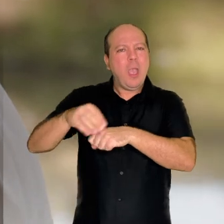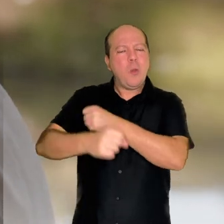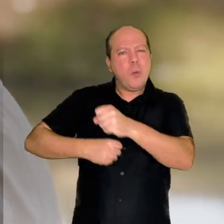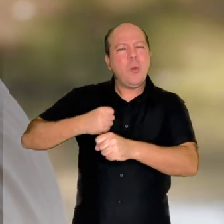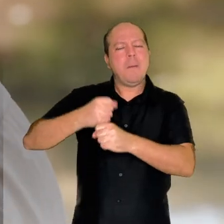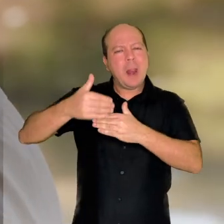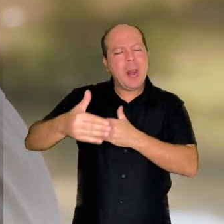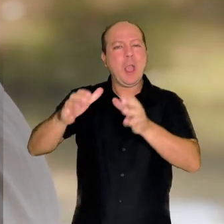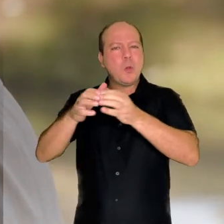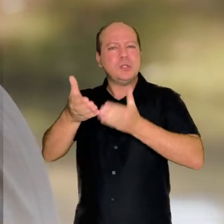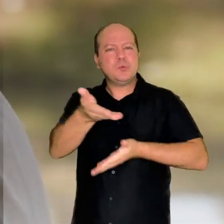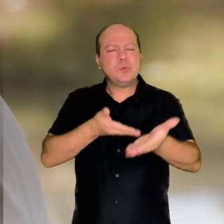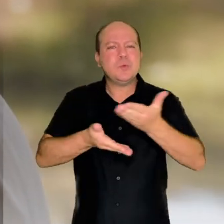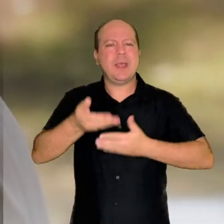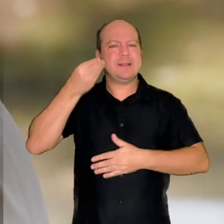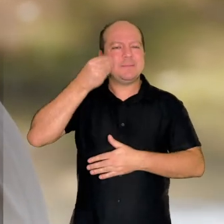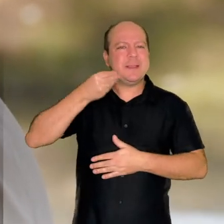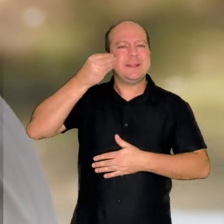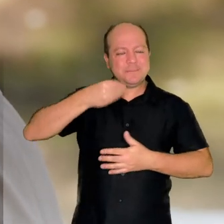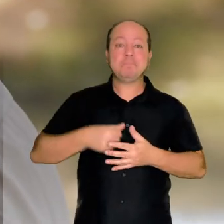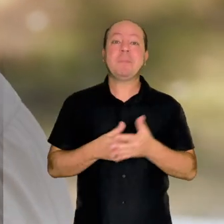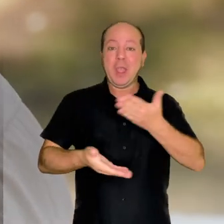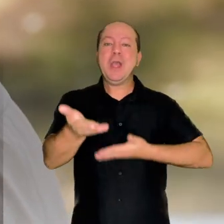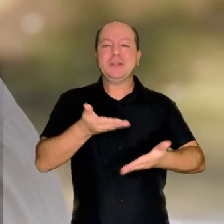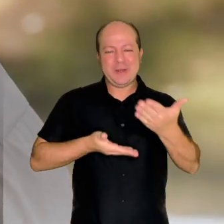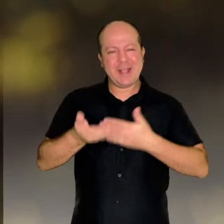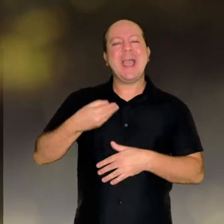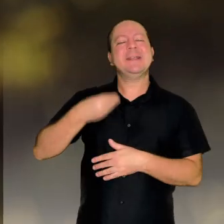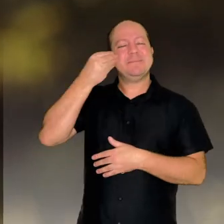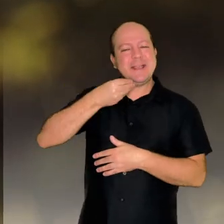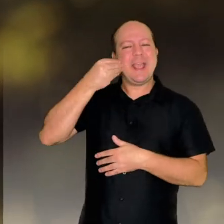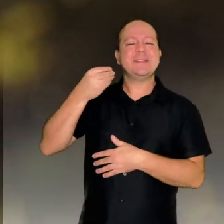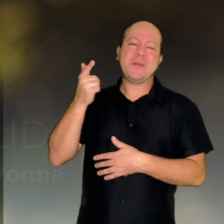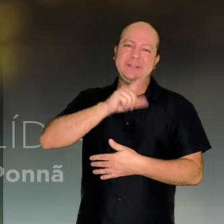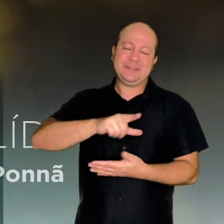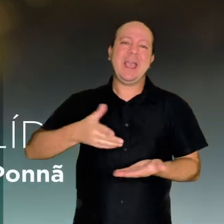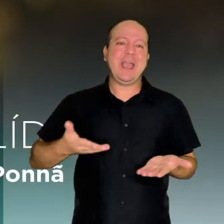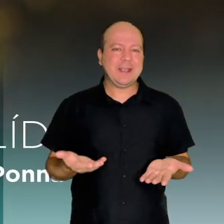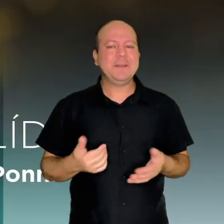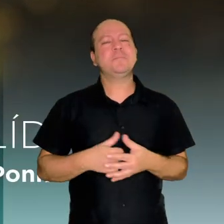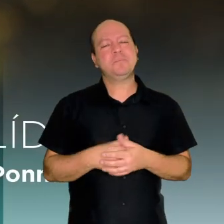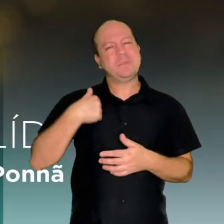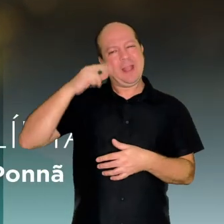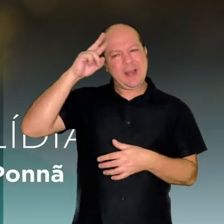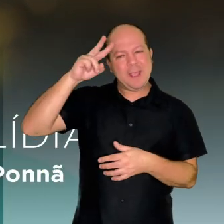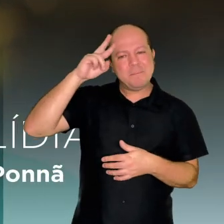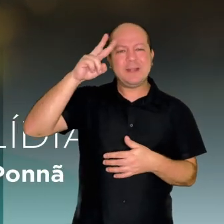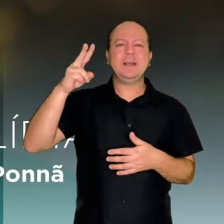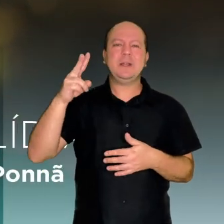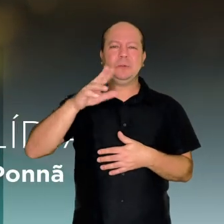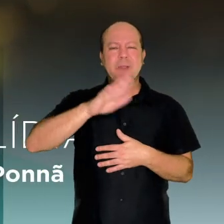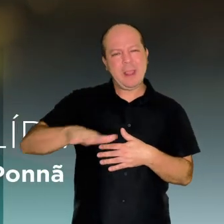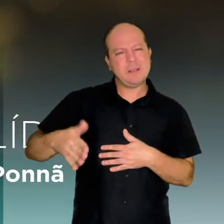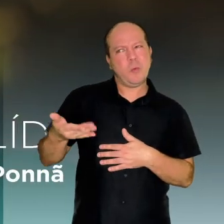ao longo desse coletivo e da troca de experiências que vocês conseguem. Troca de experiências que a gente consegue, né? E lembrando, né?